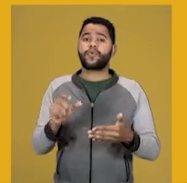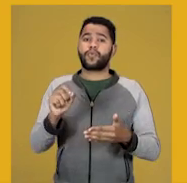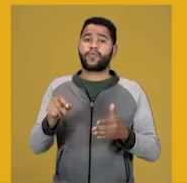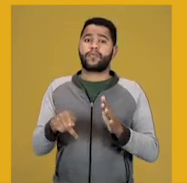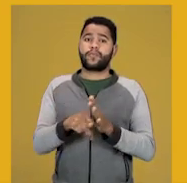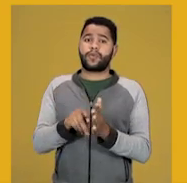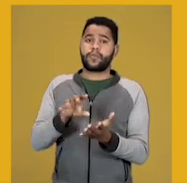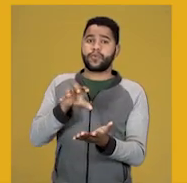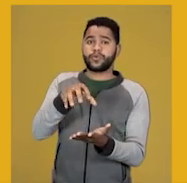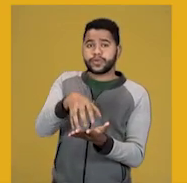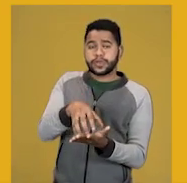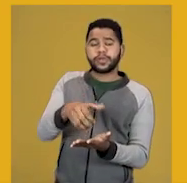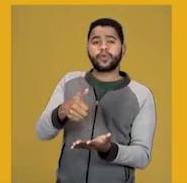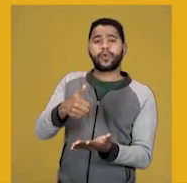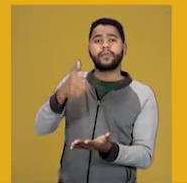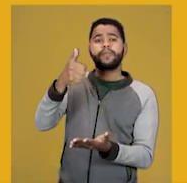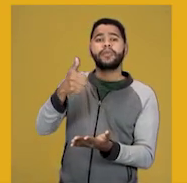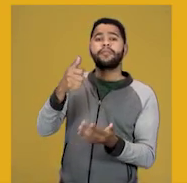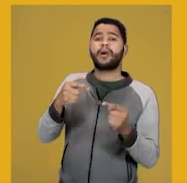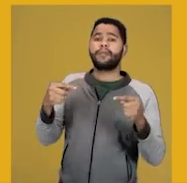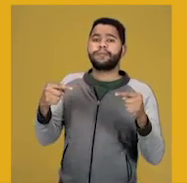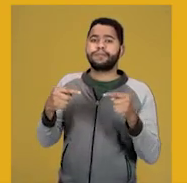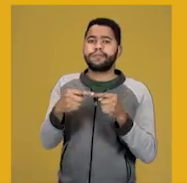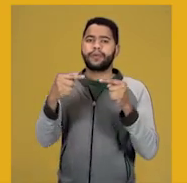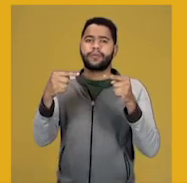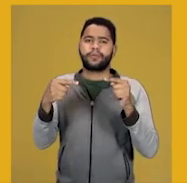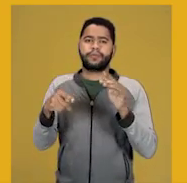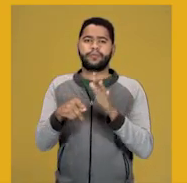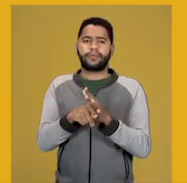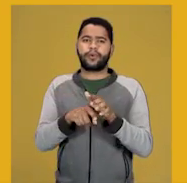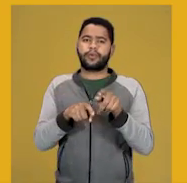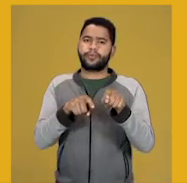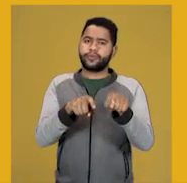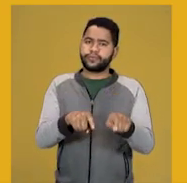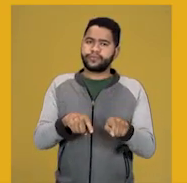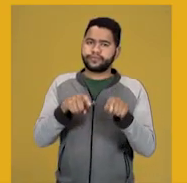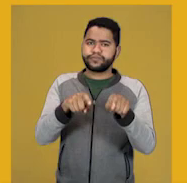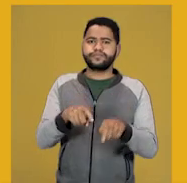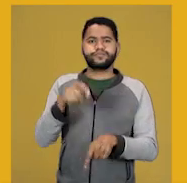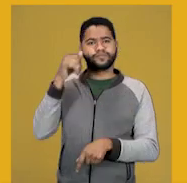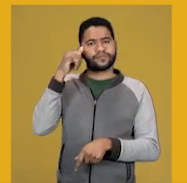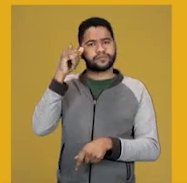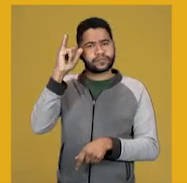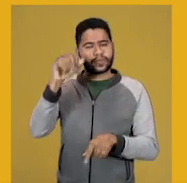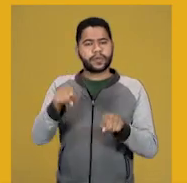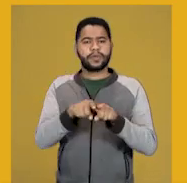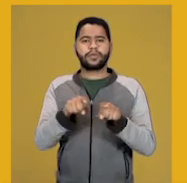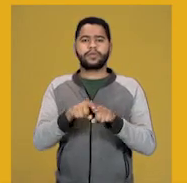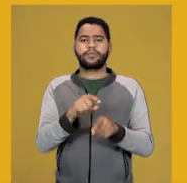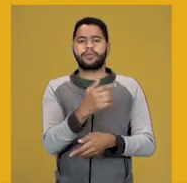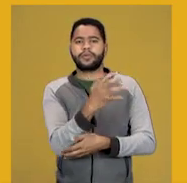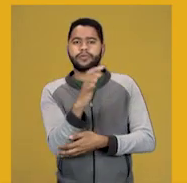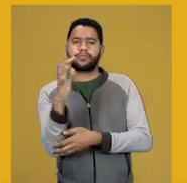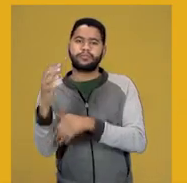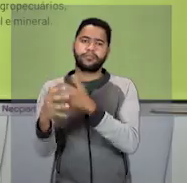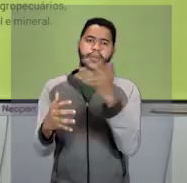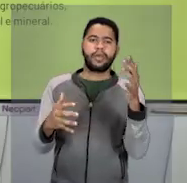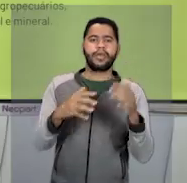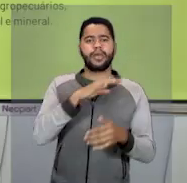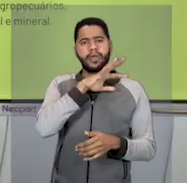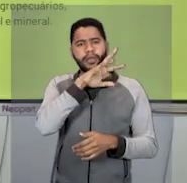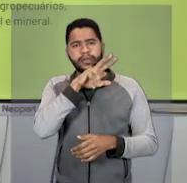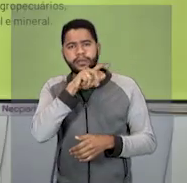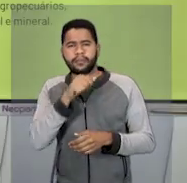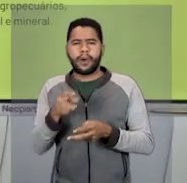setor primário, que corresponde à produção de produtos agropecuários, à extração vegetal, animal e mineral. Isso é